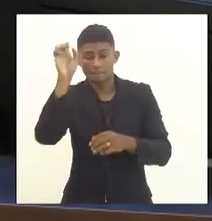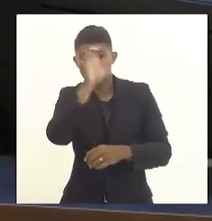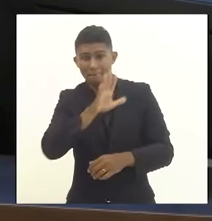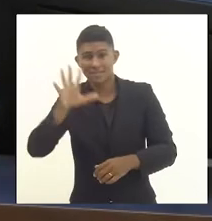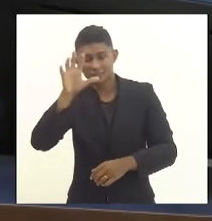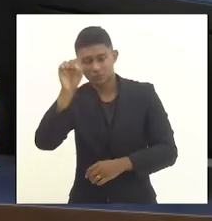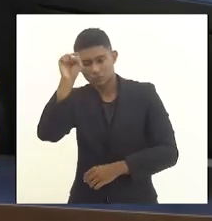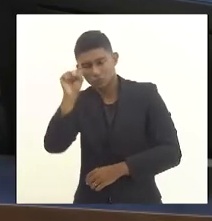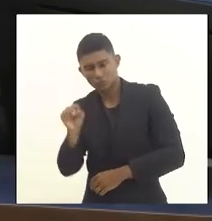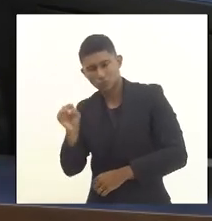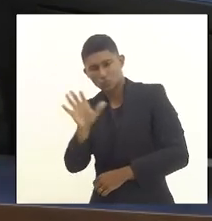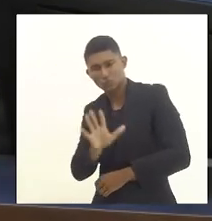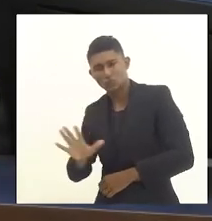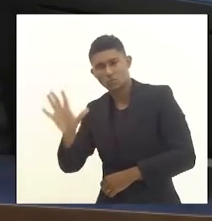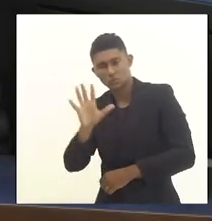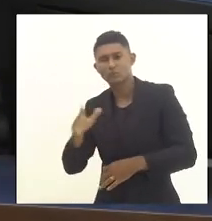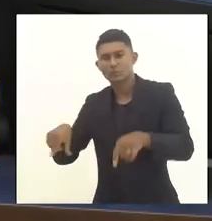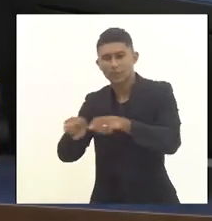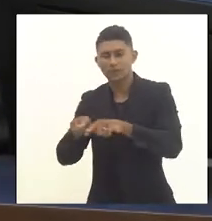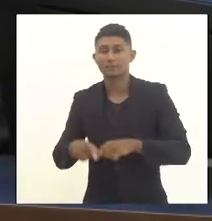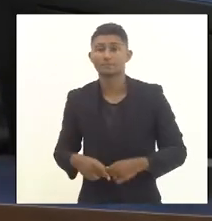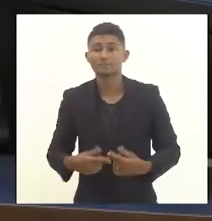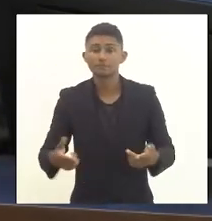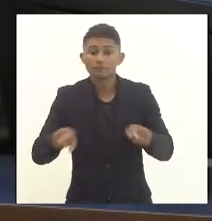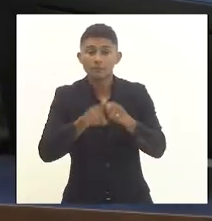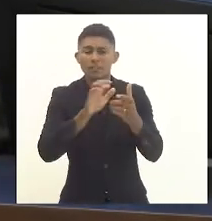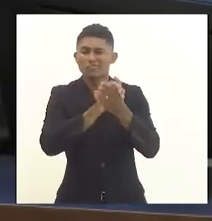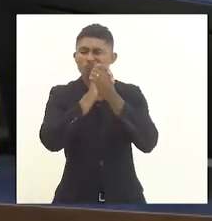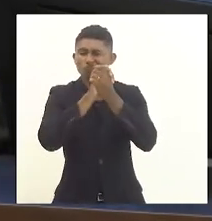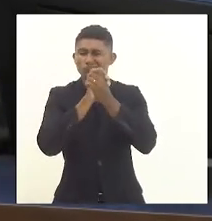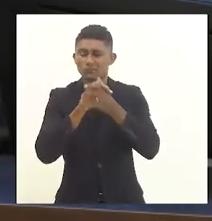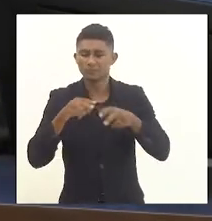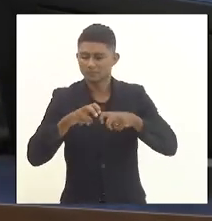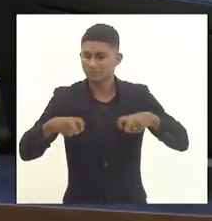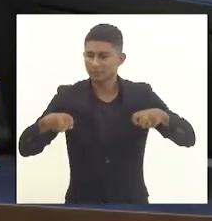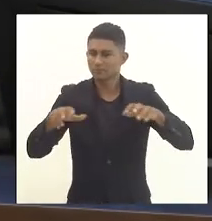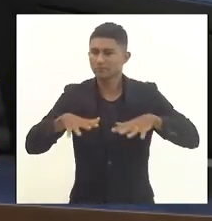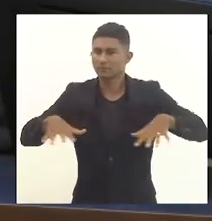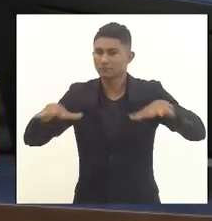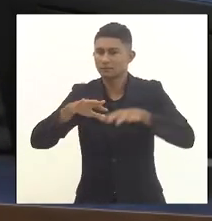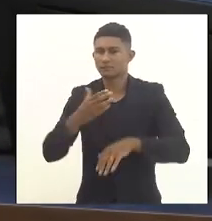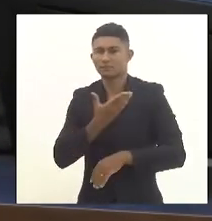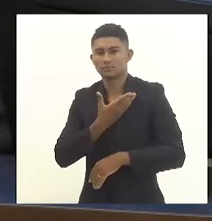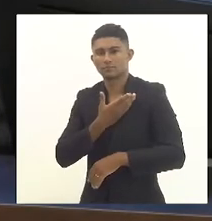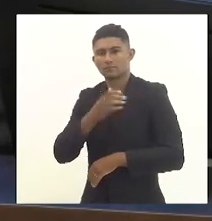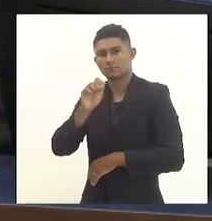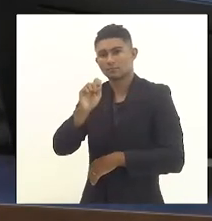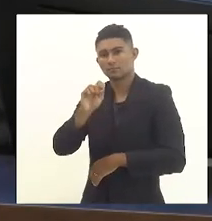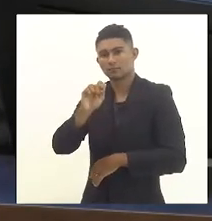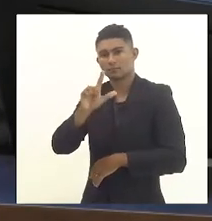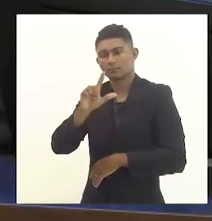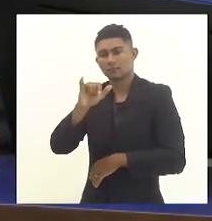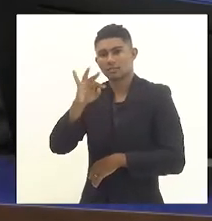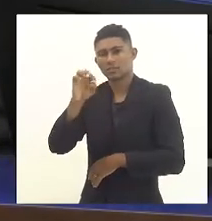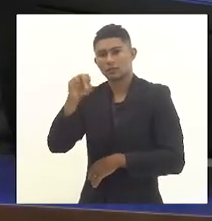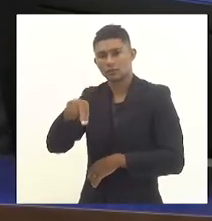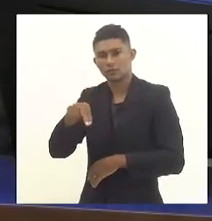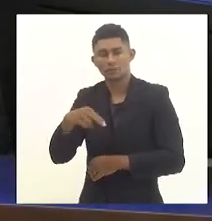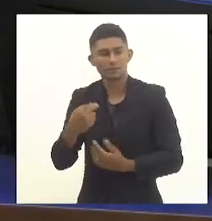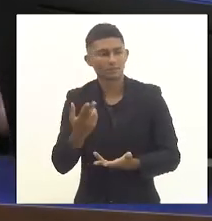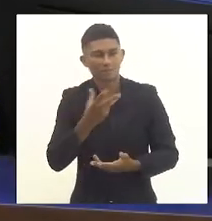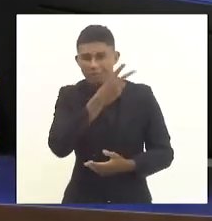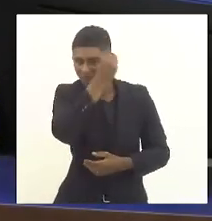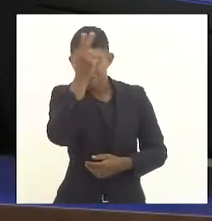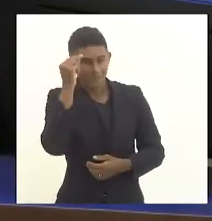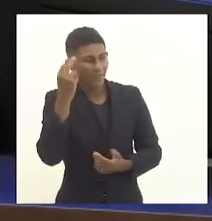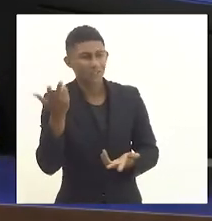Nós queria saudar aqui também a mesa, meu amigo Ailton, prefeito Vicente, nossa vereadora, e